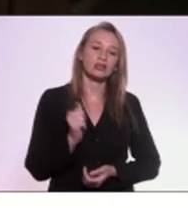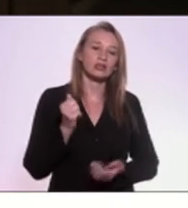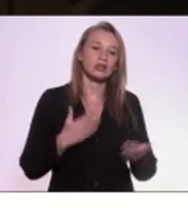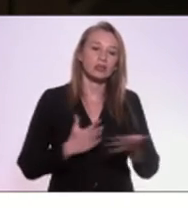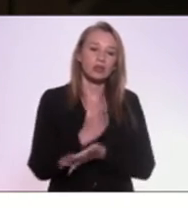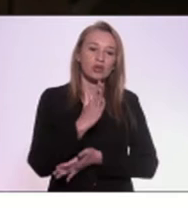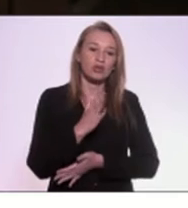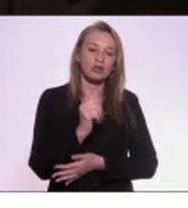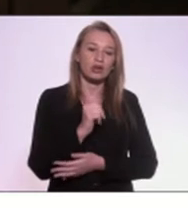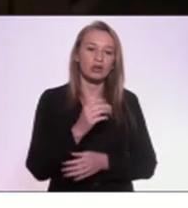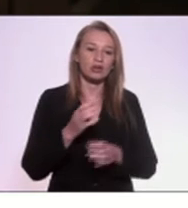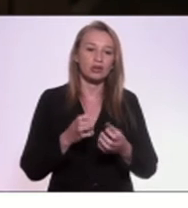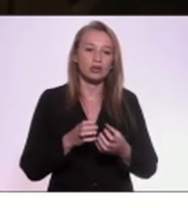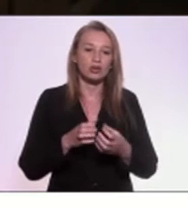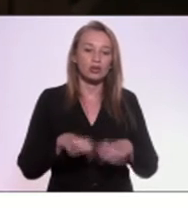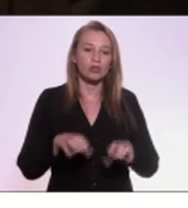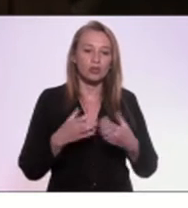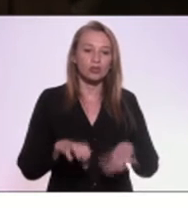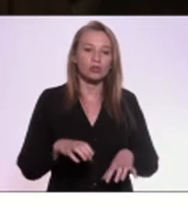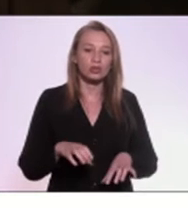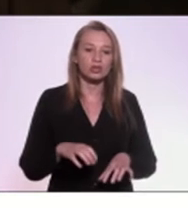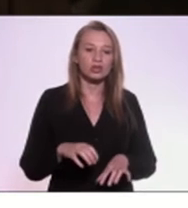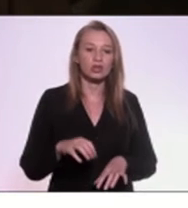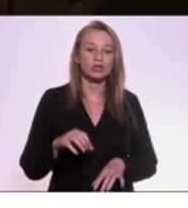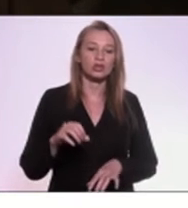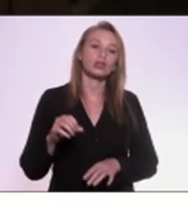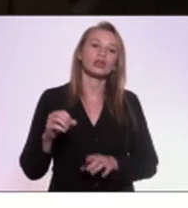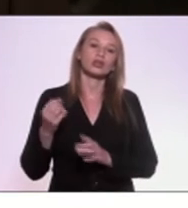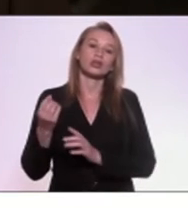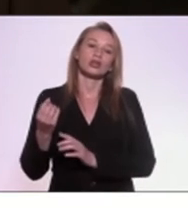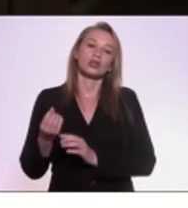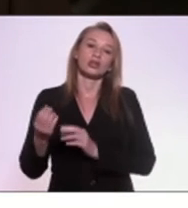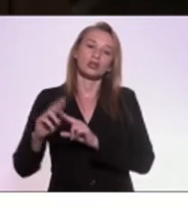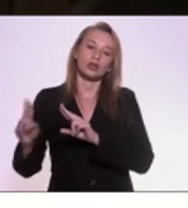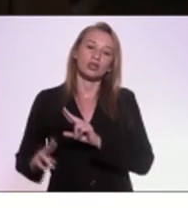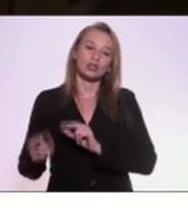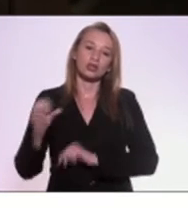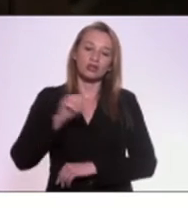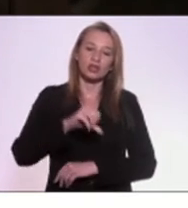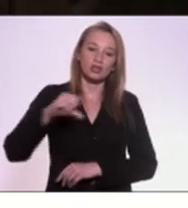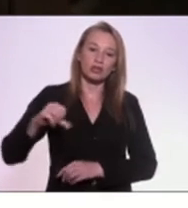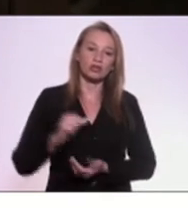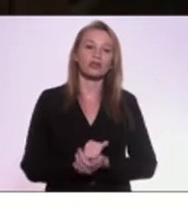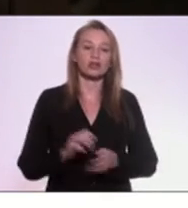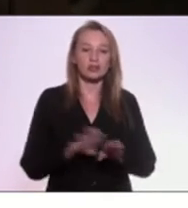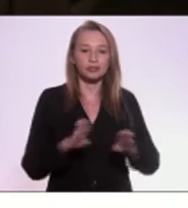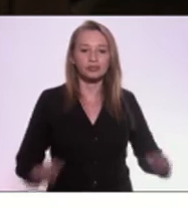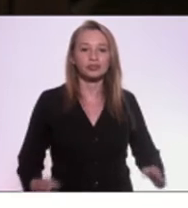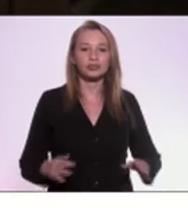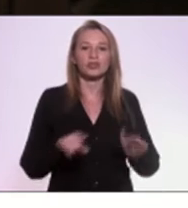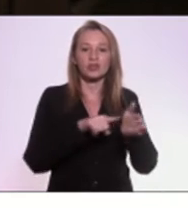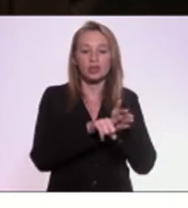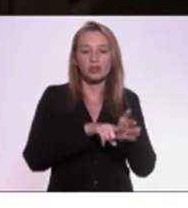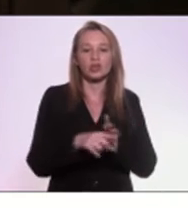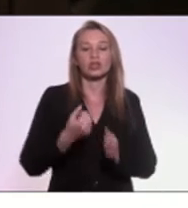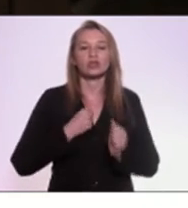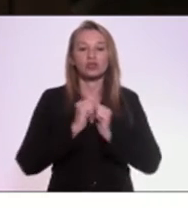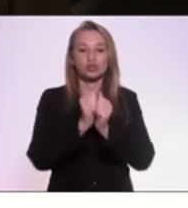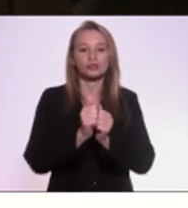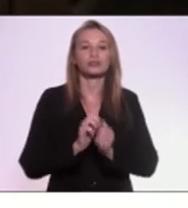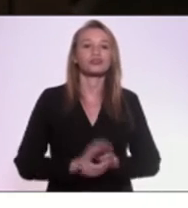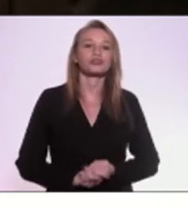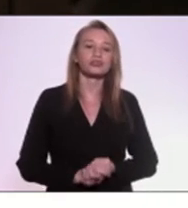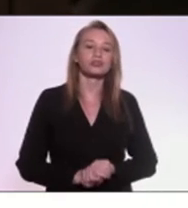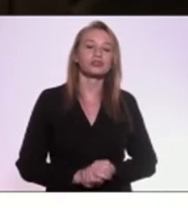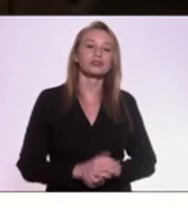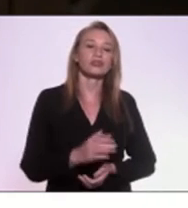no concurso para professora da UERJ em 99, aprovada em primeiro lugar, concurso de cuja banca examinadora eu participei. Carrano é